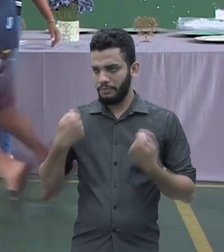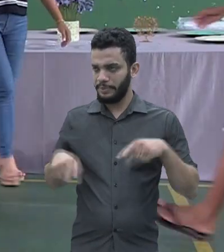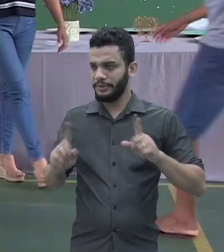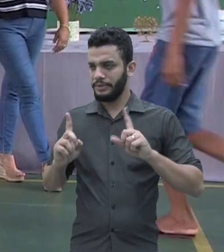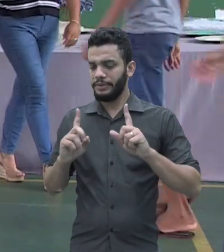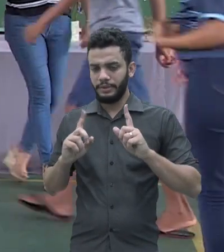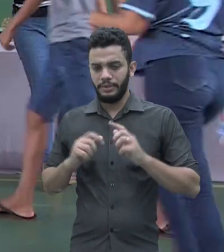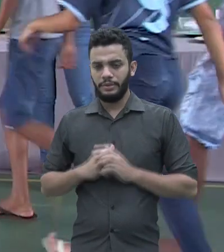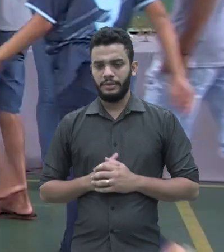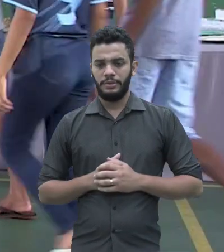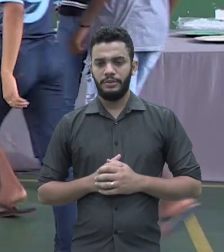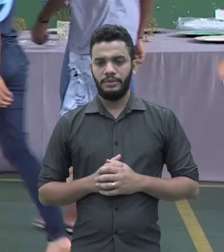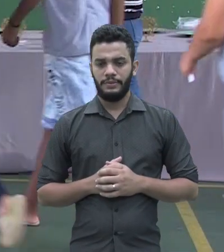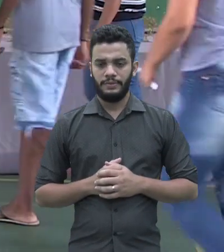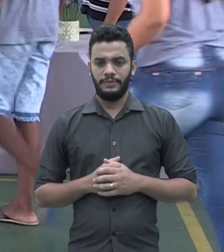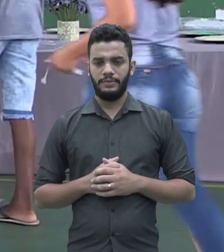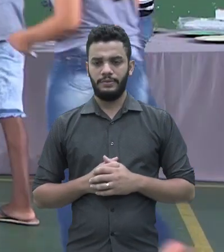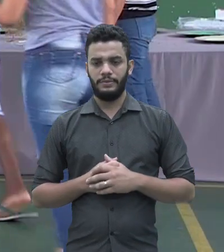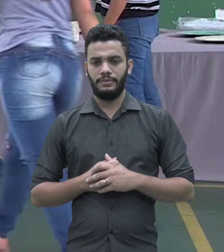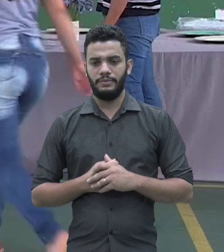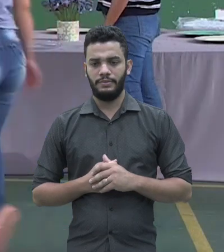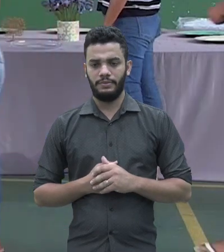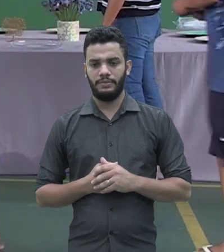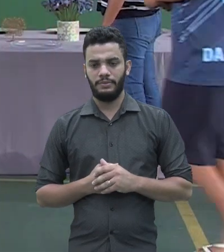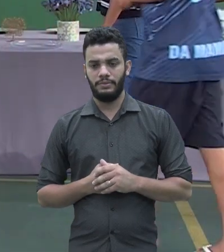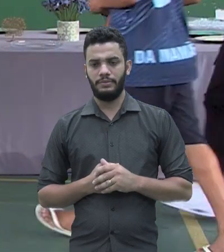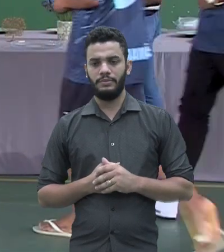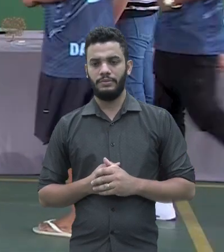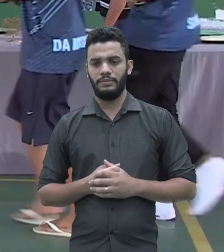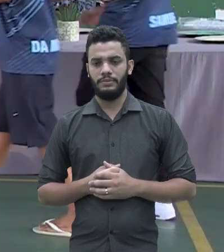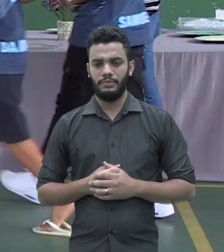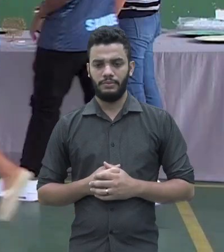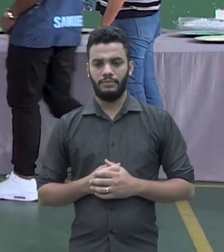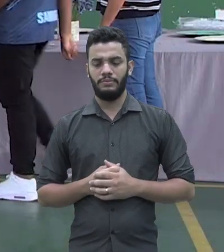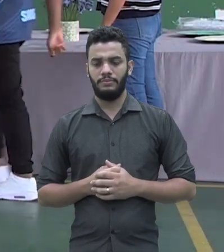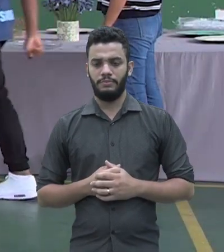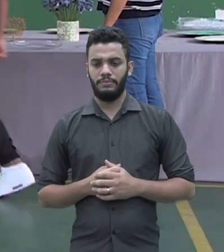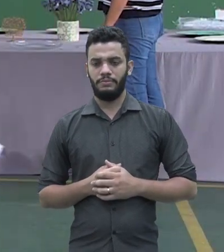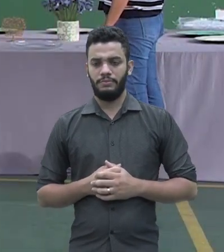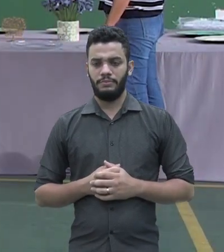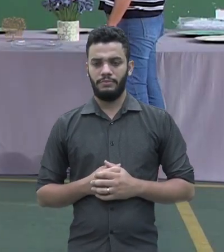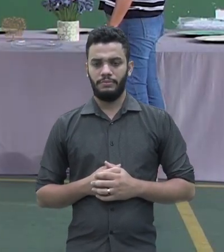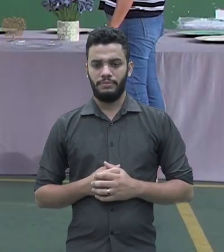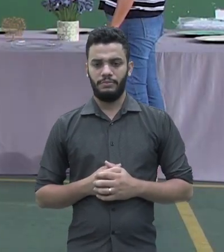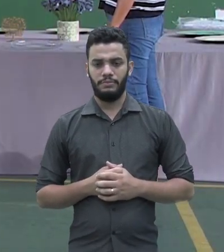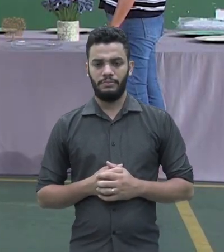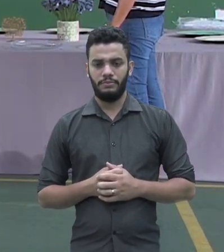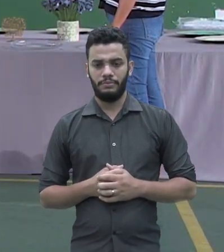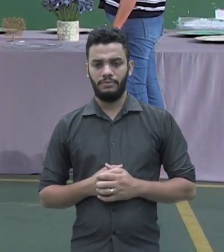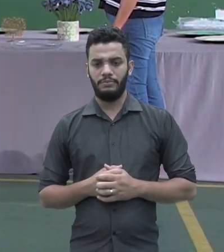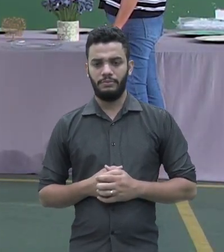Isso. Vamos levantar. Vamos tirar os cartõezinhos.